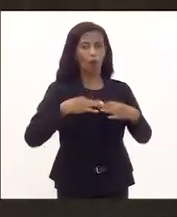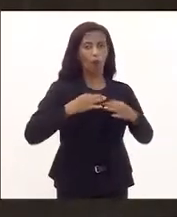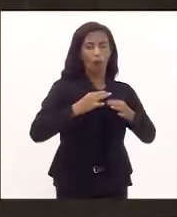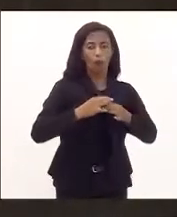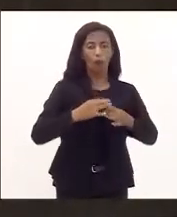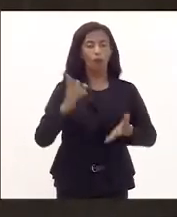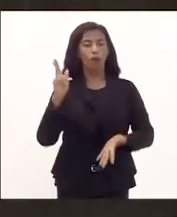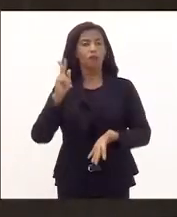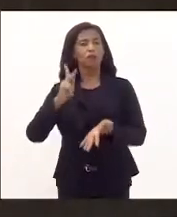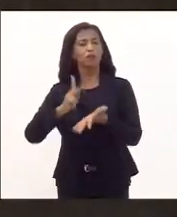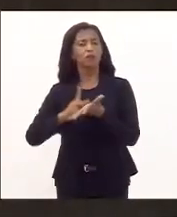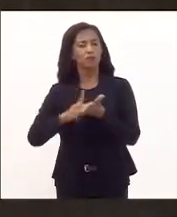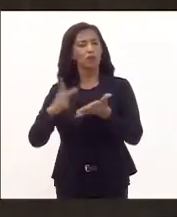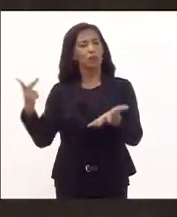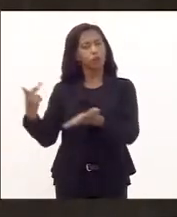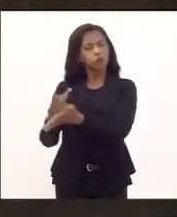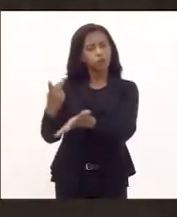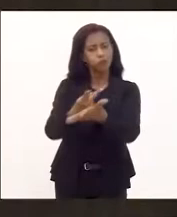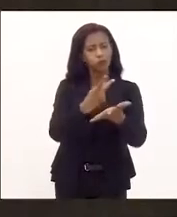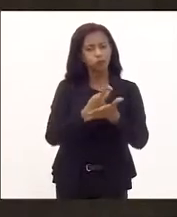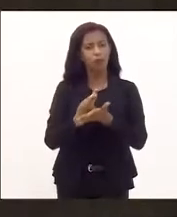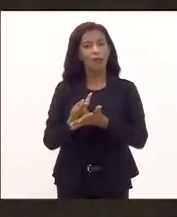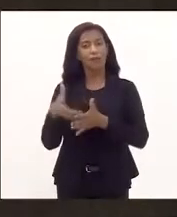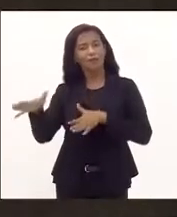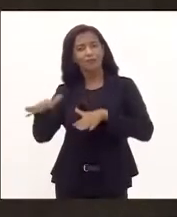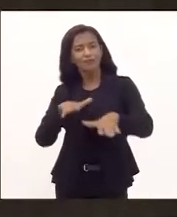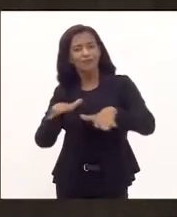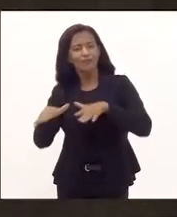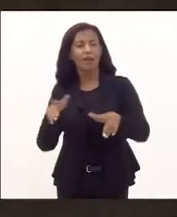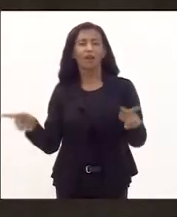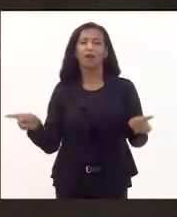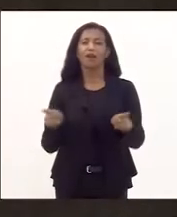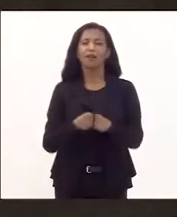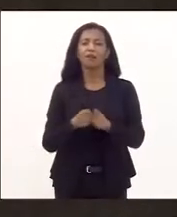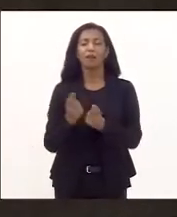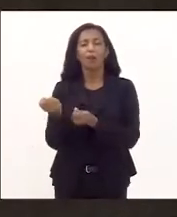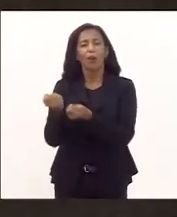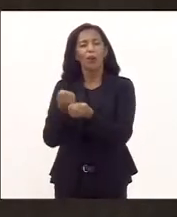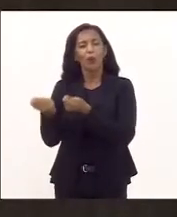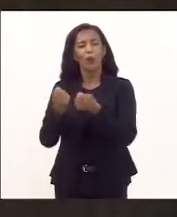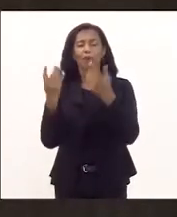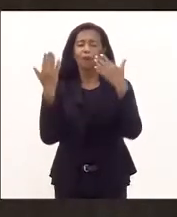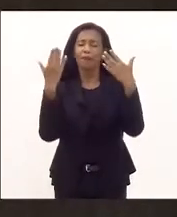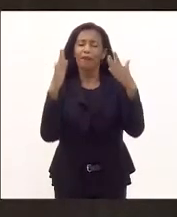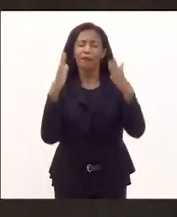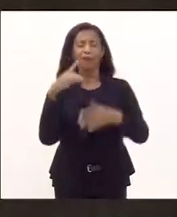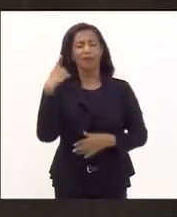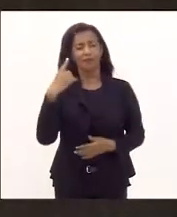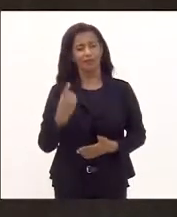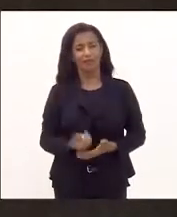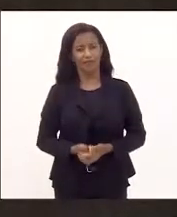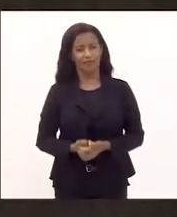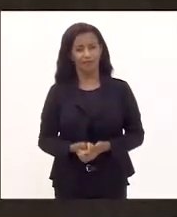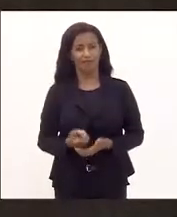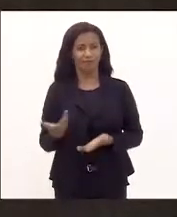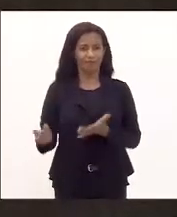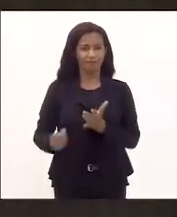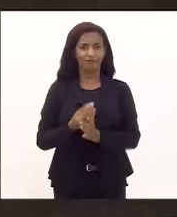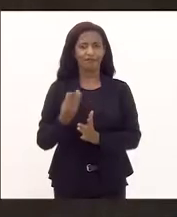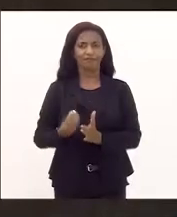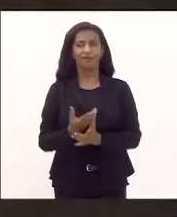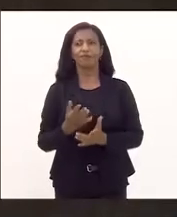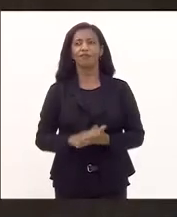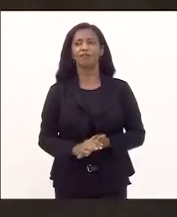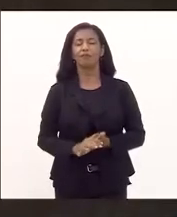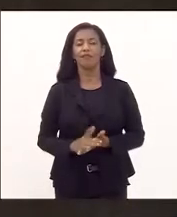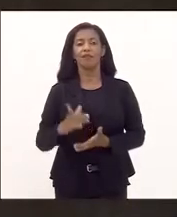são verdadeiros acontecimentos. Então, isso movimenta também a nossa economia. Então, parabenizar a deputada pela iniciativa